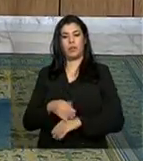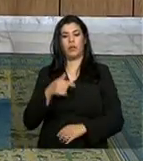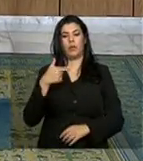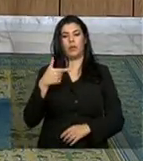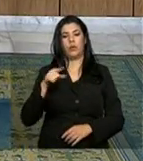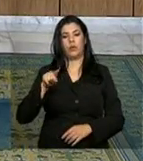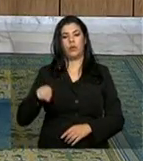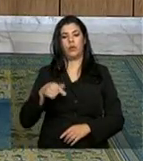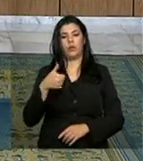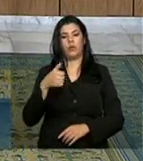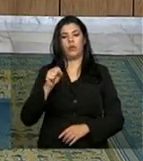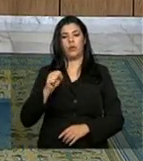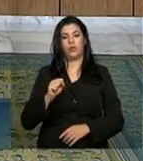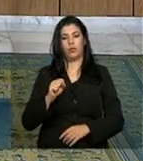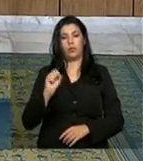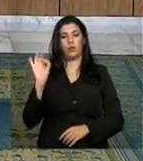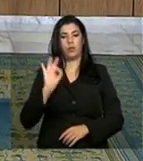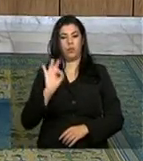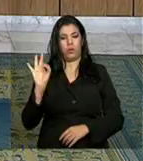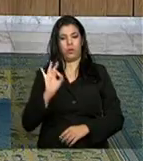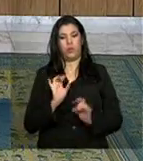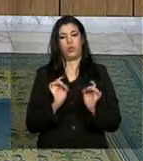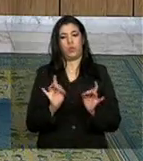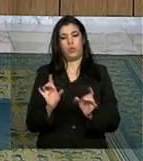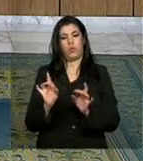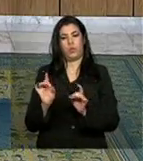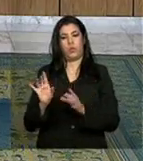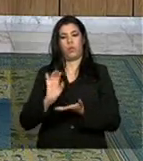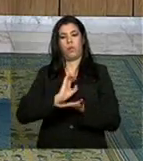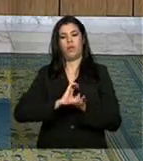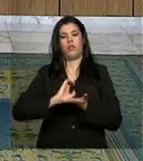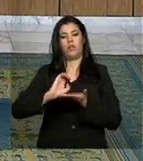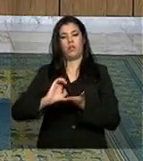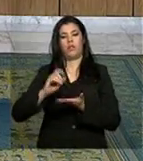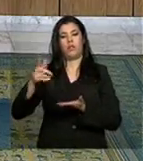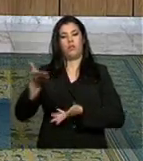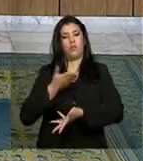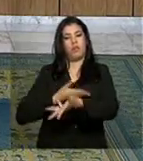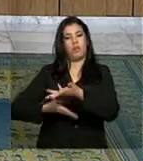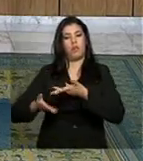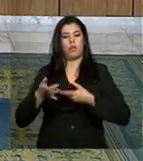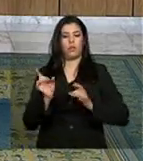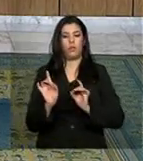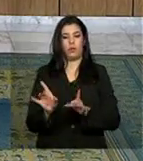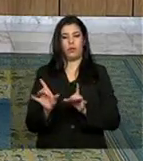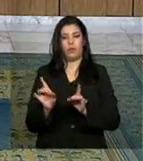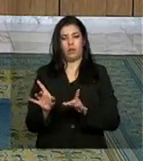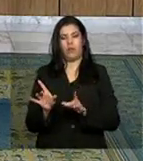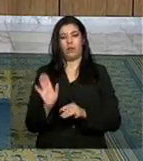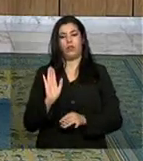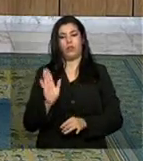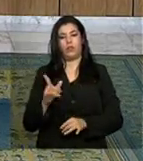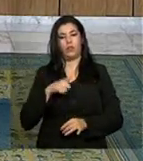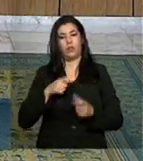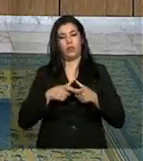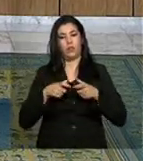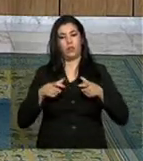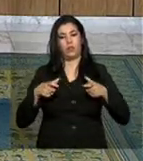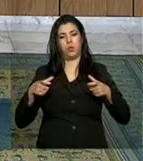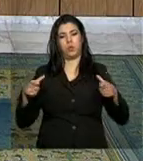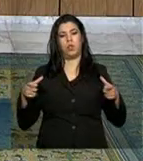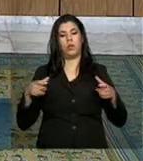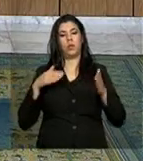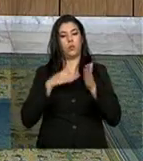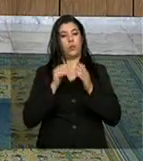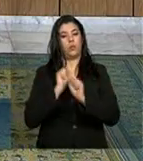2,18% no comércio exterior brasileiro no ano passado. Então, as relações comerciais entre Brasil e Nigéria vem crescendo